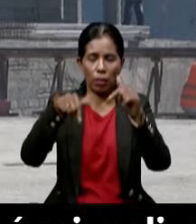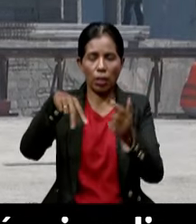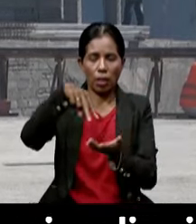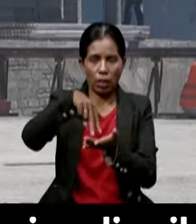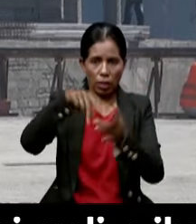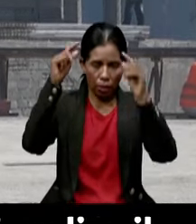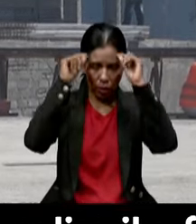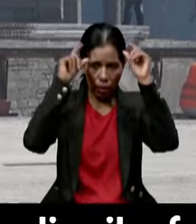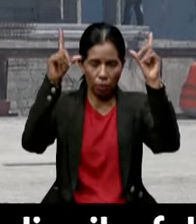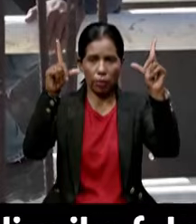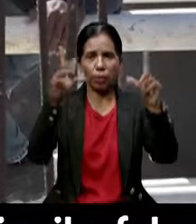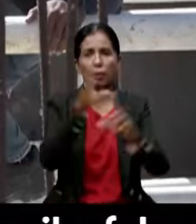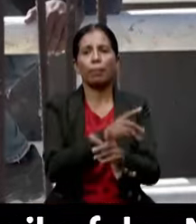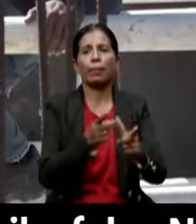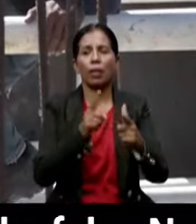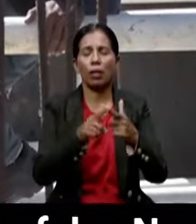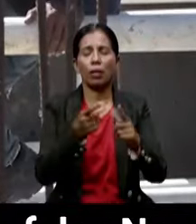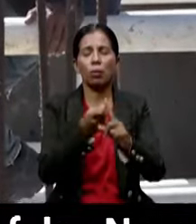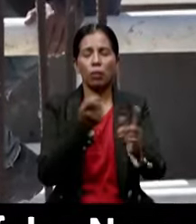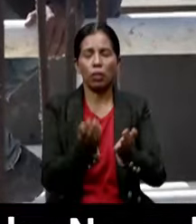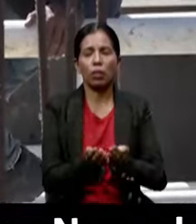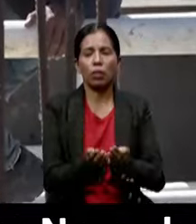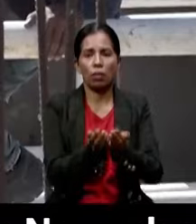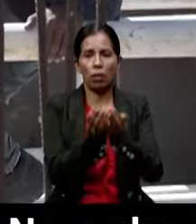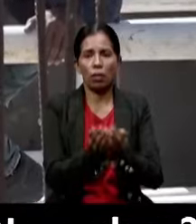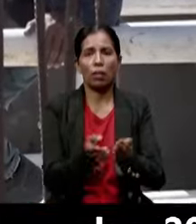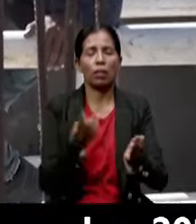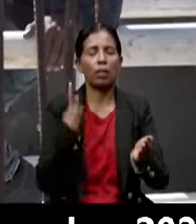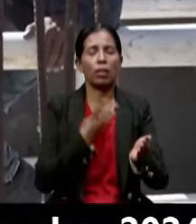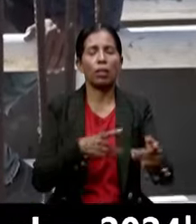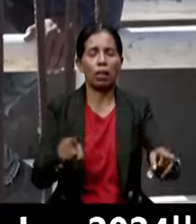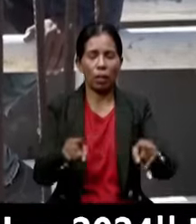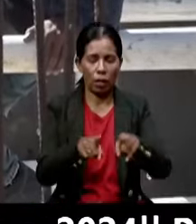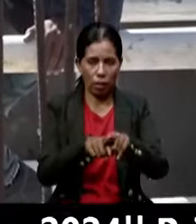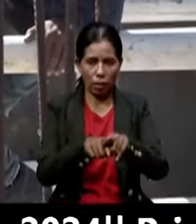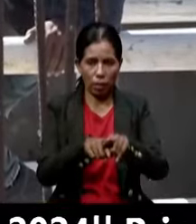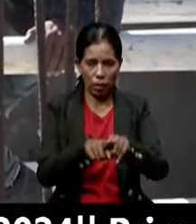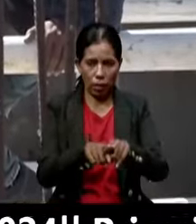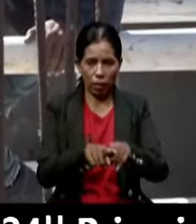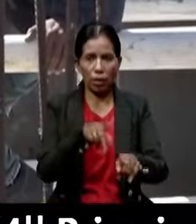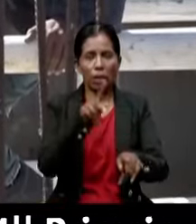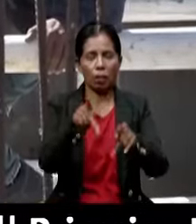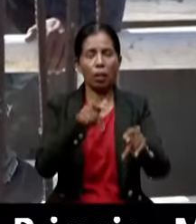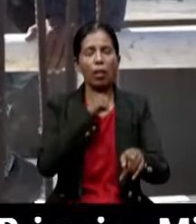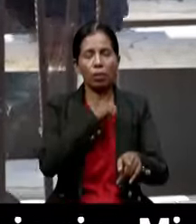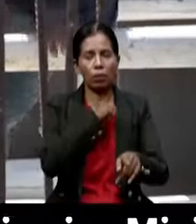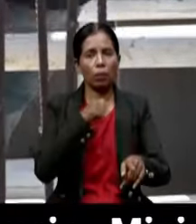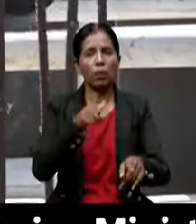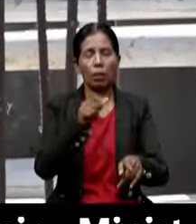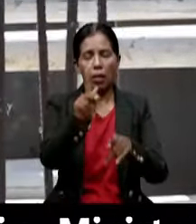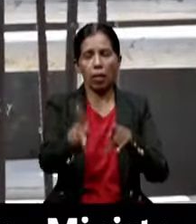Rai Timor, e o Evangelho onde o Ciro, e o Favor da minha sai Buras e a Rai Timor. Né, Doni?